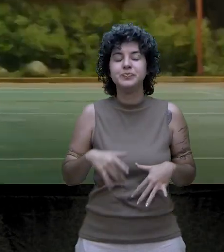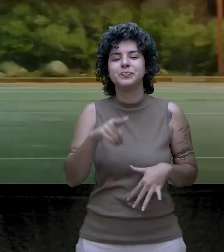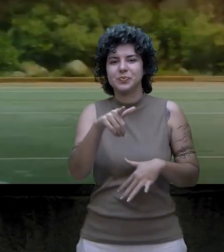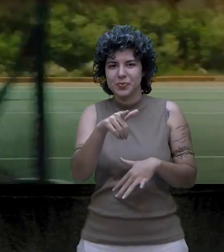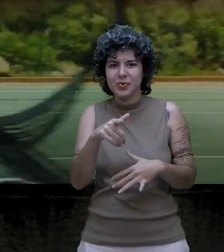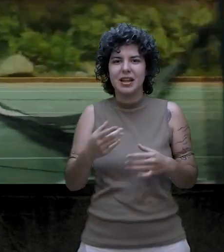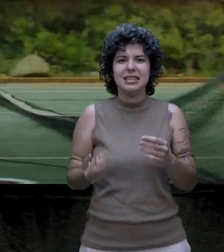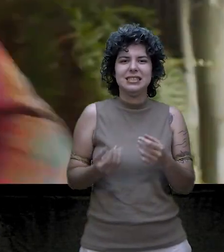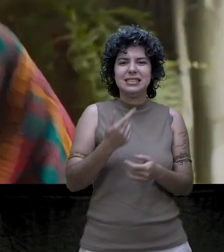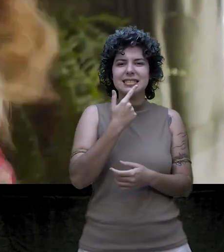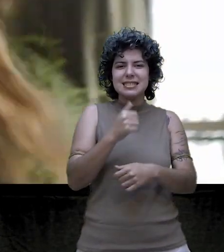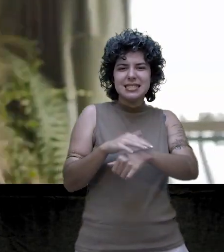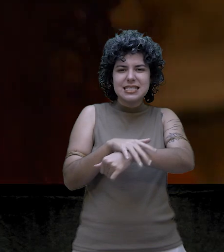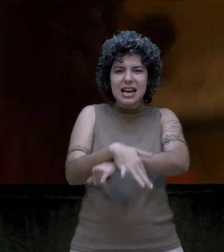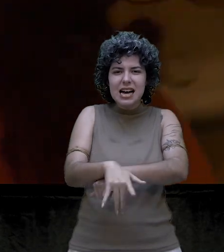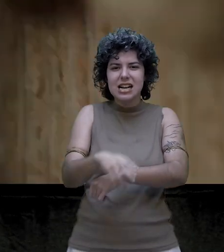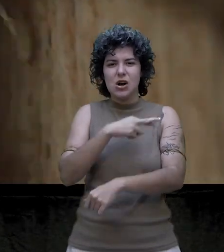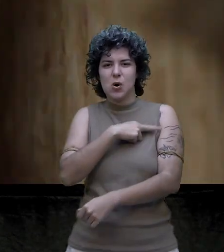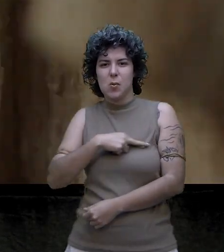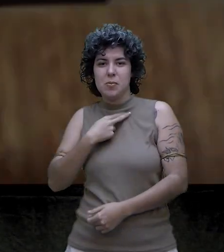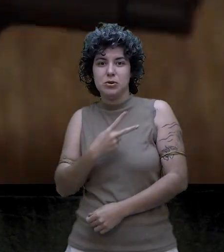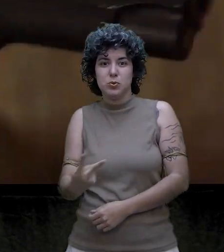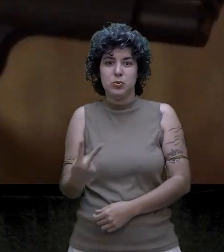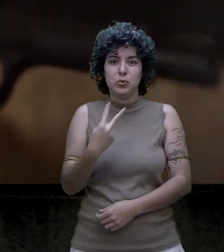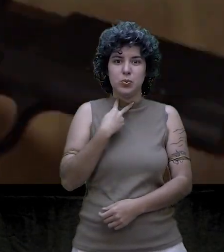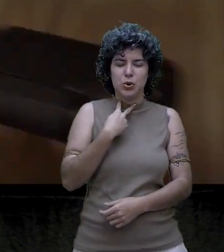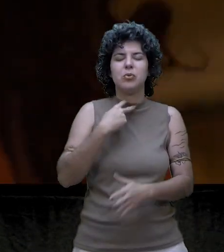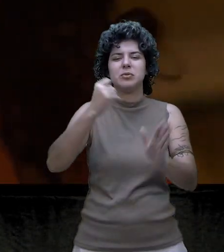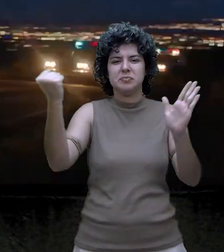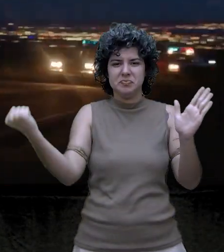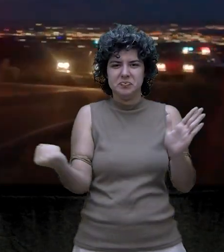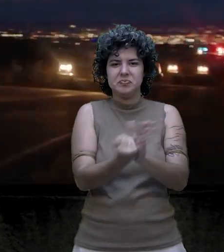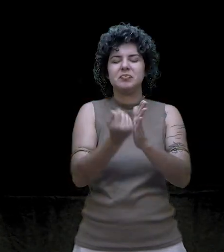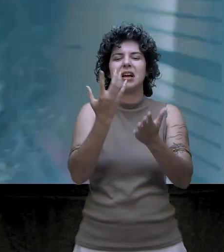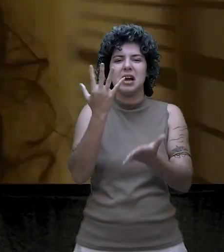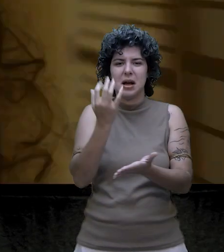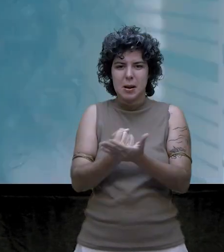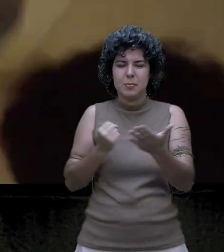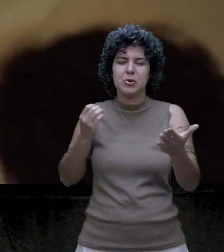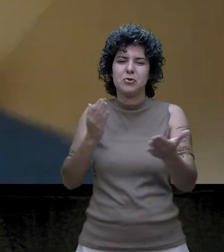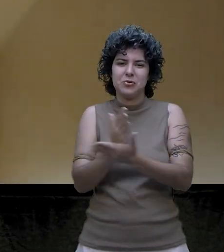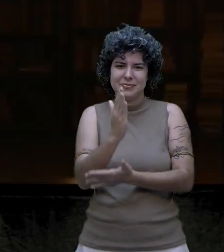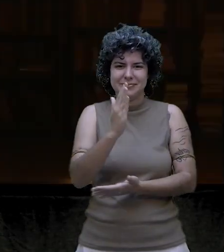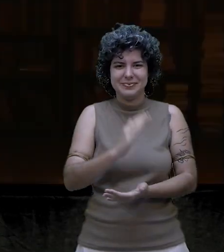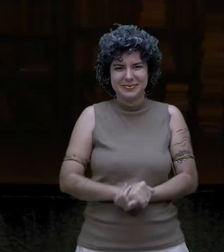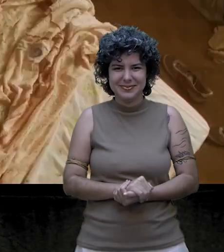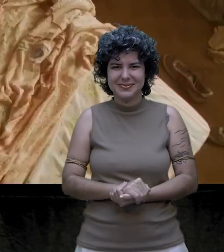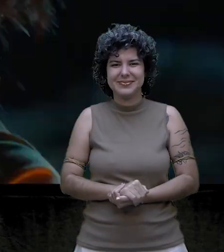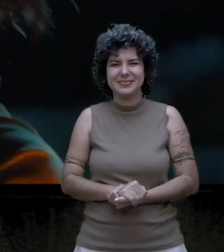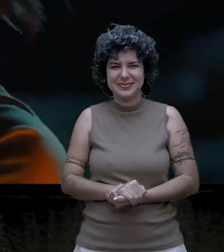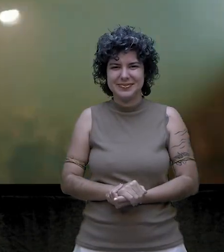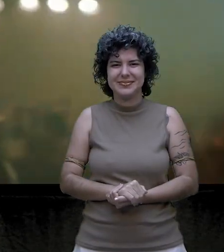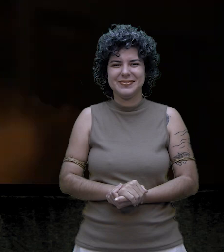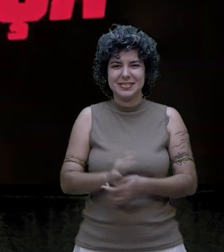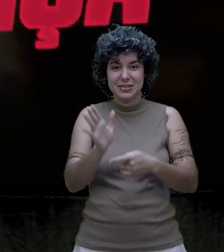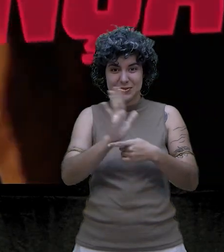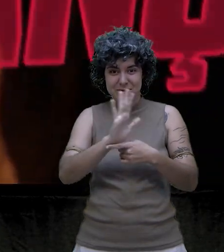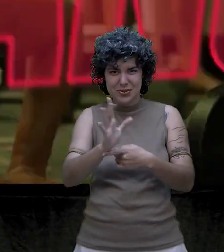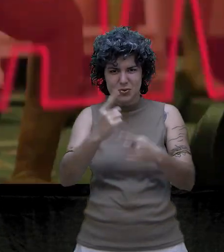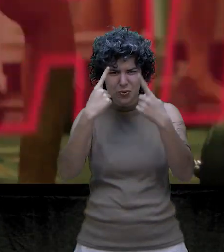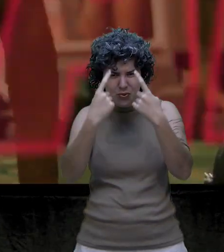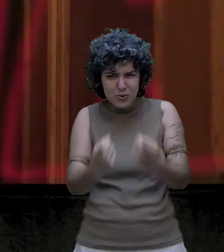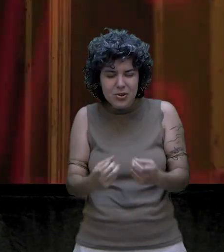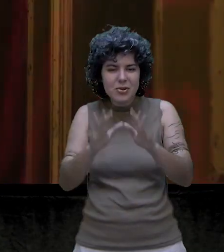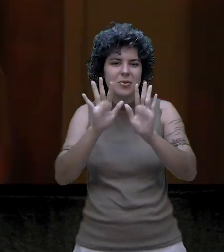com maestria, receba esse selo de aprovado pelo Cinema do Vale para Love Lies Bleeding, um filme